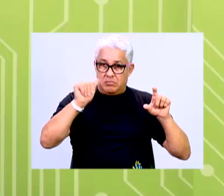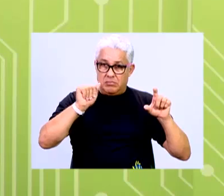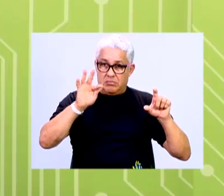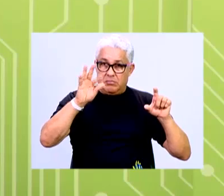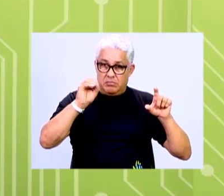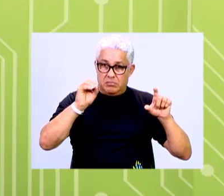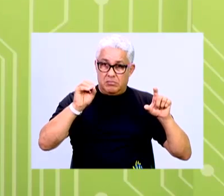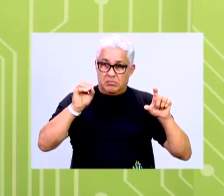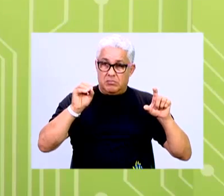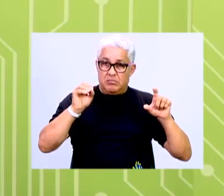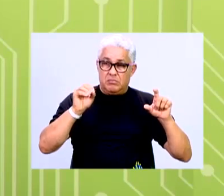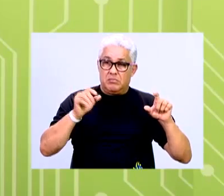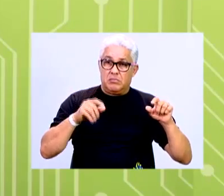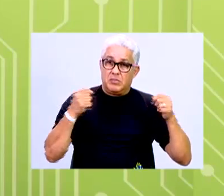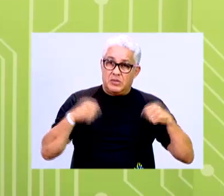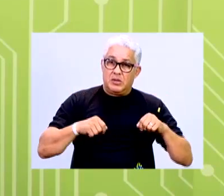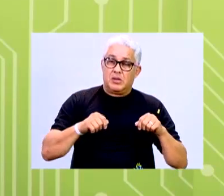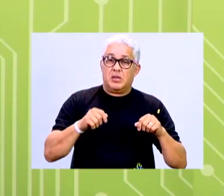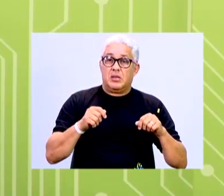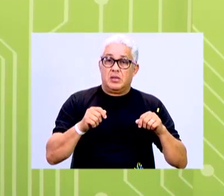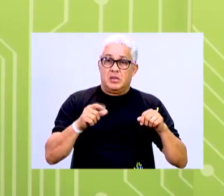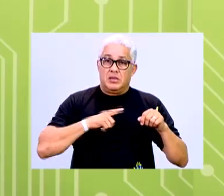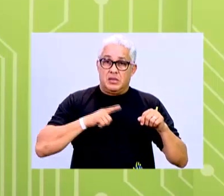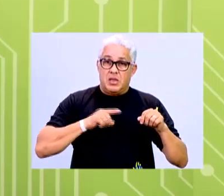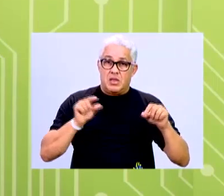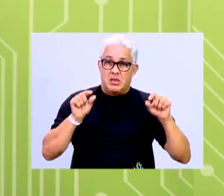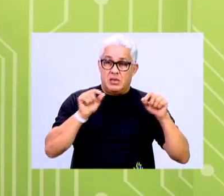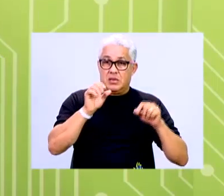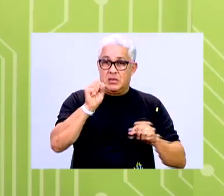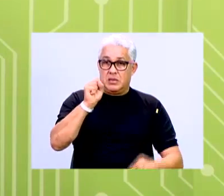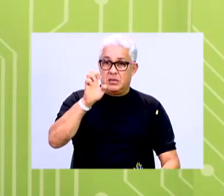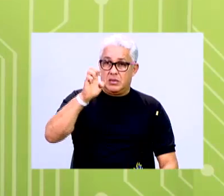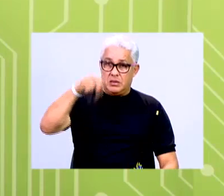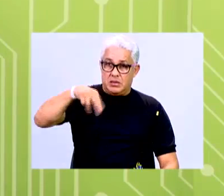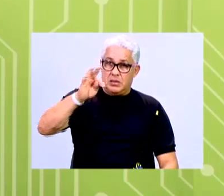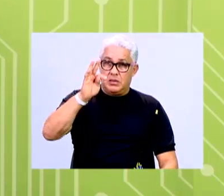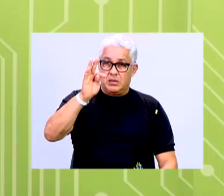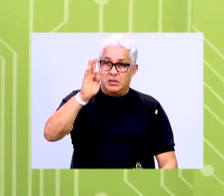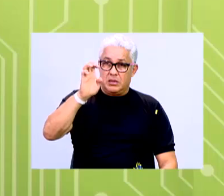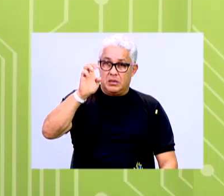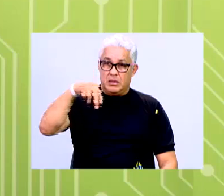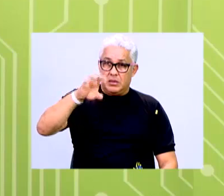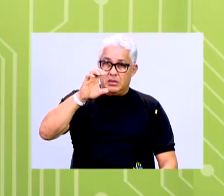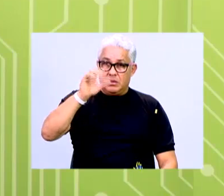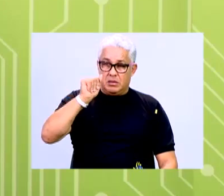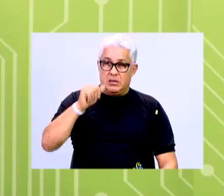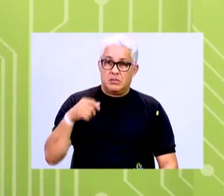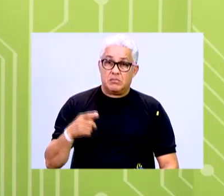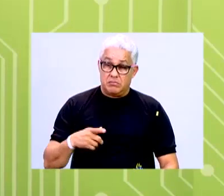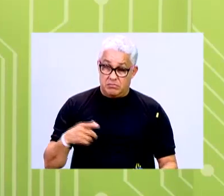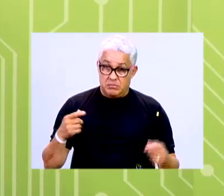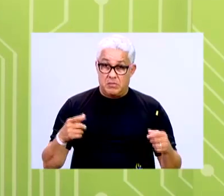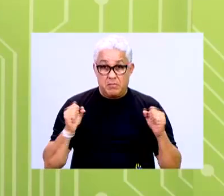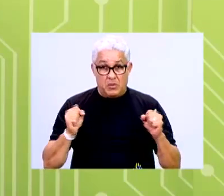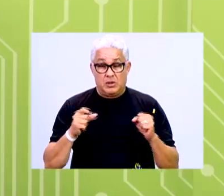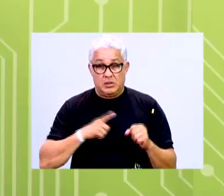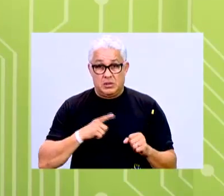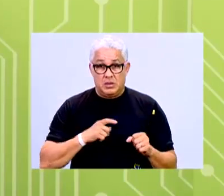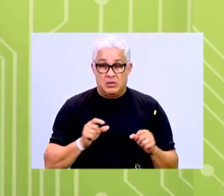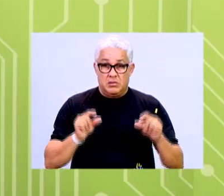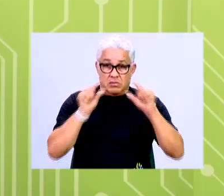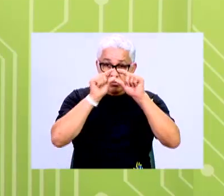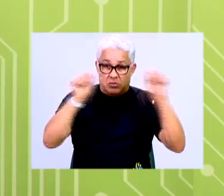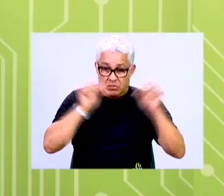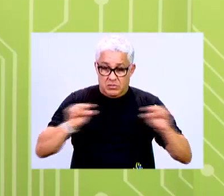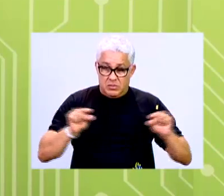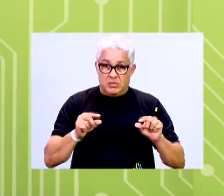estamos falando que o requisito deve ser uma sentença, ele deve, obviamente, podemos ter mais de uma frase, mas ele não deve